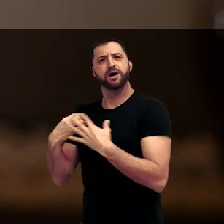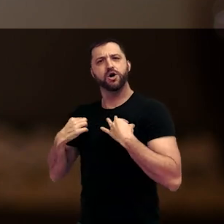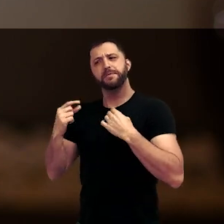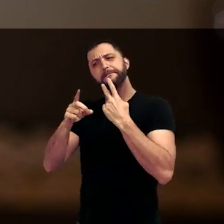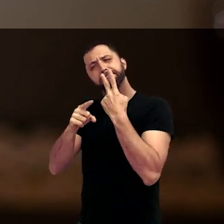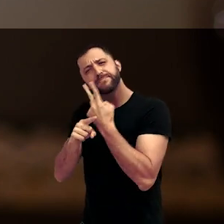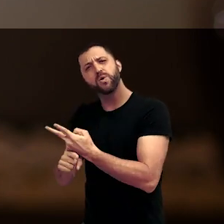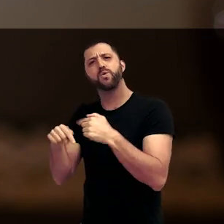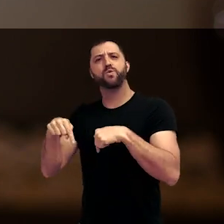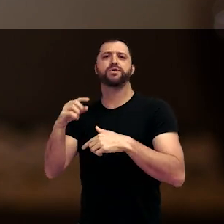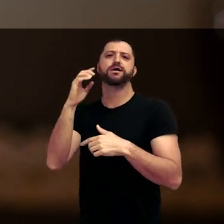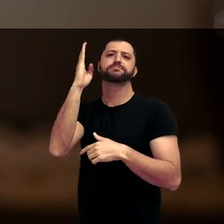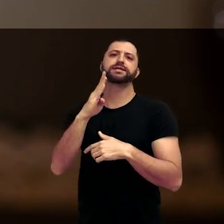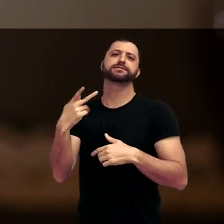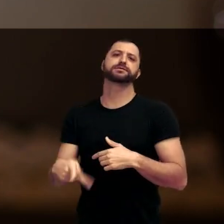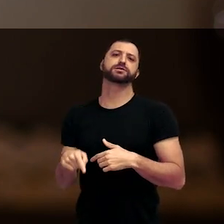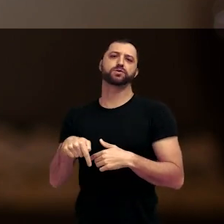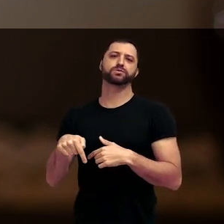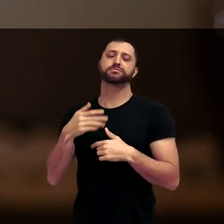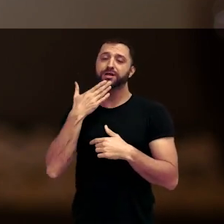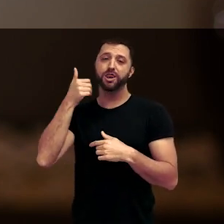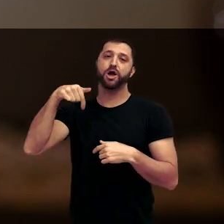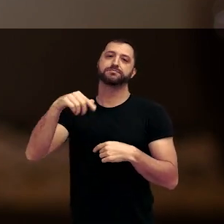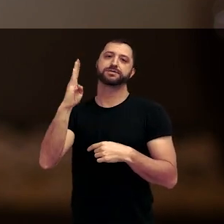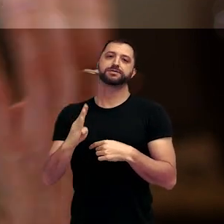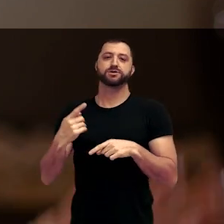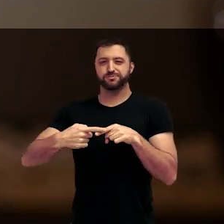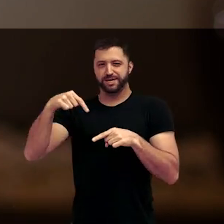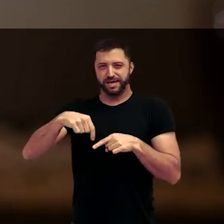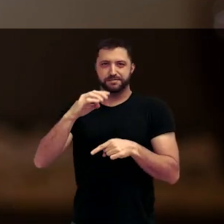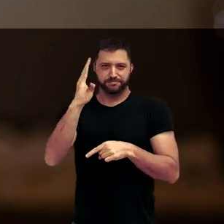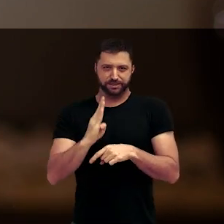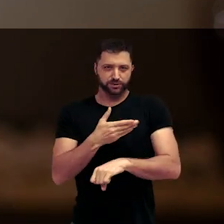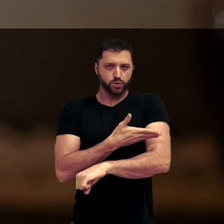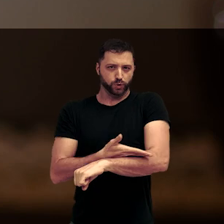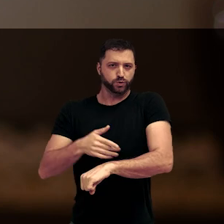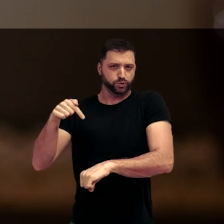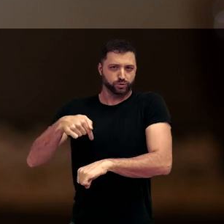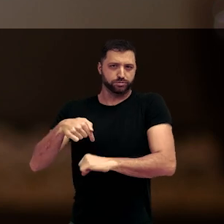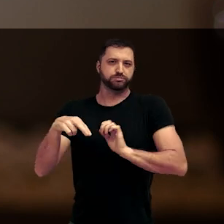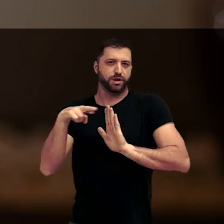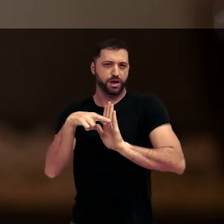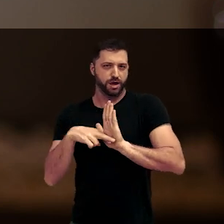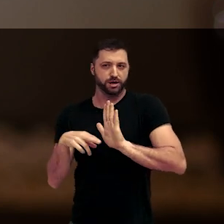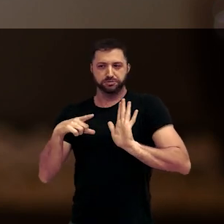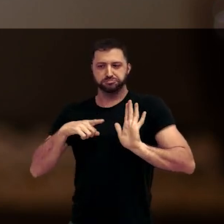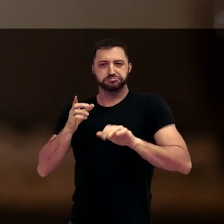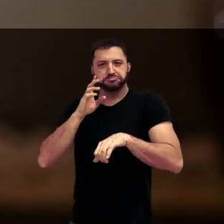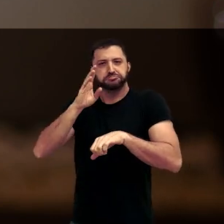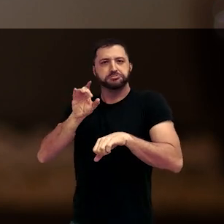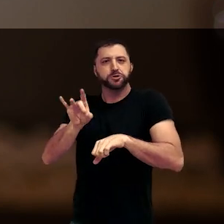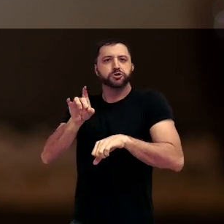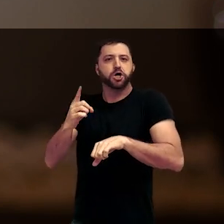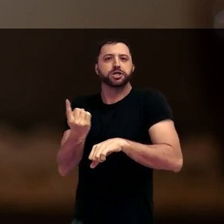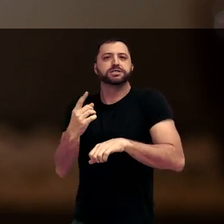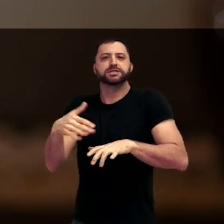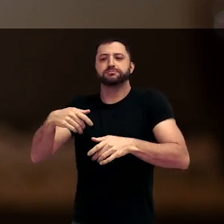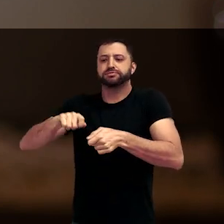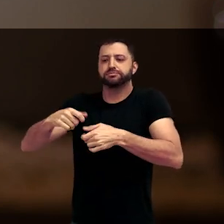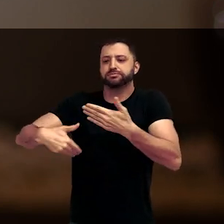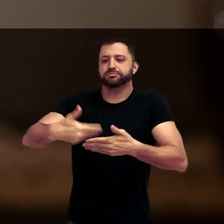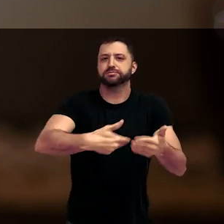preferência de roupas que são confeccionadas no Brasil. Afinal, a nossa produção, a nossa cadeia aqui é